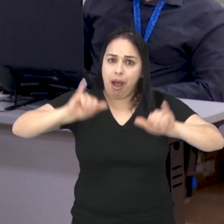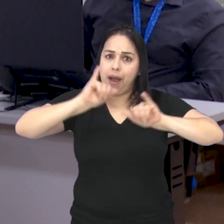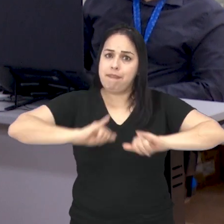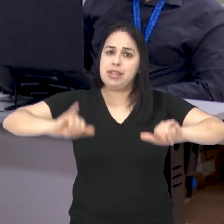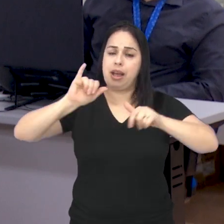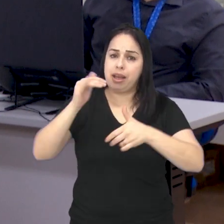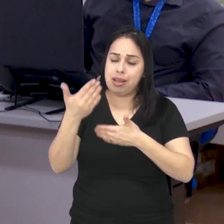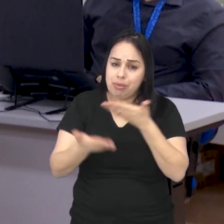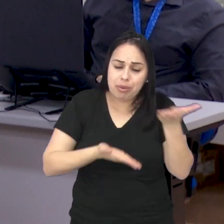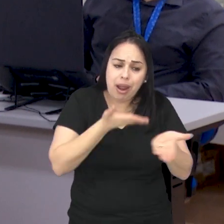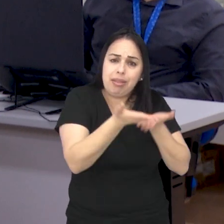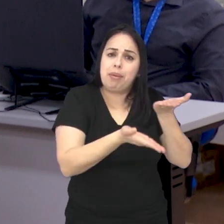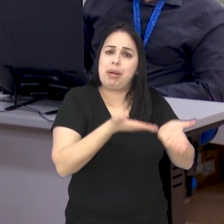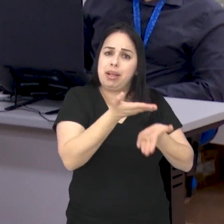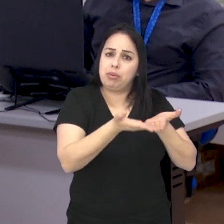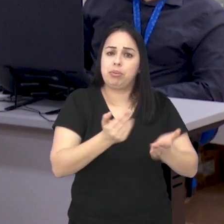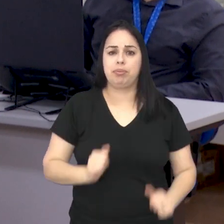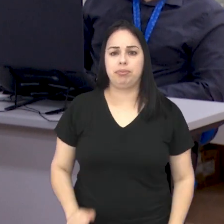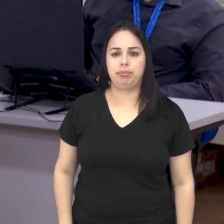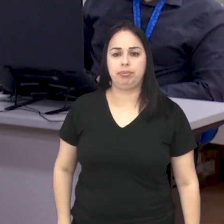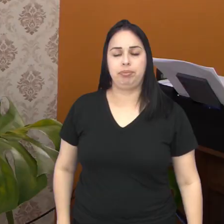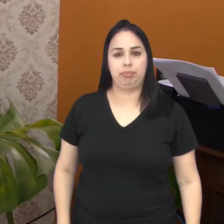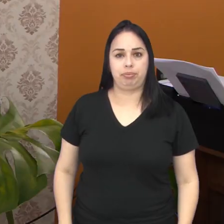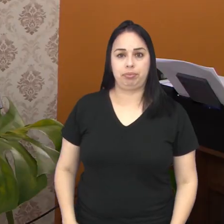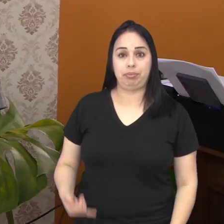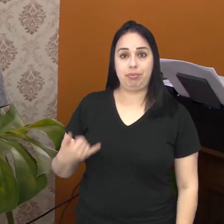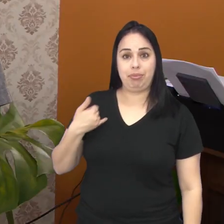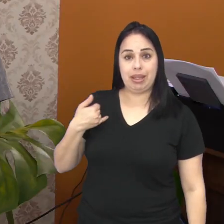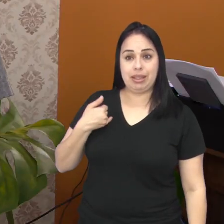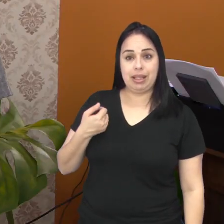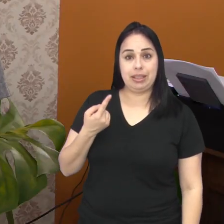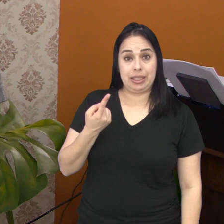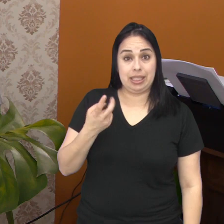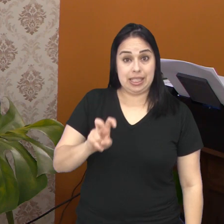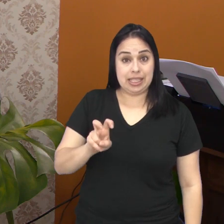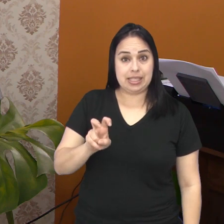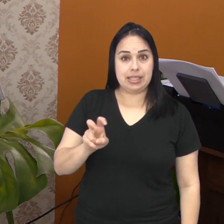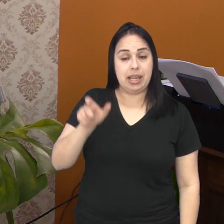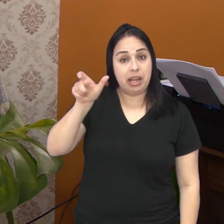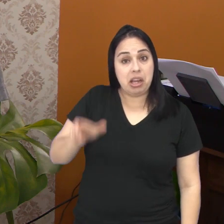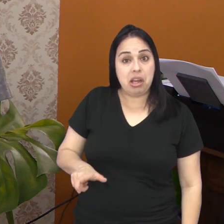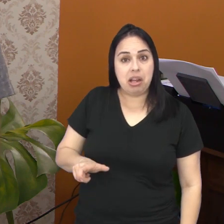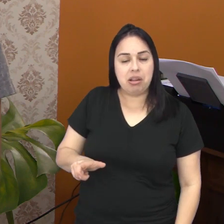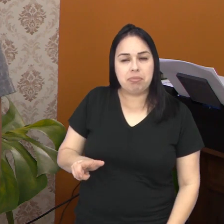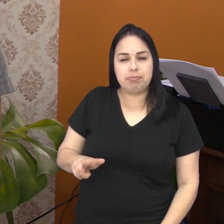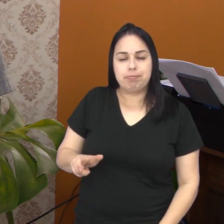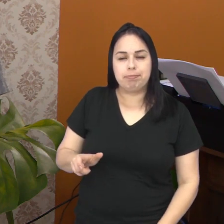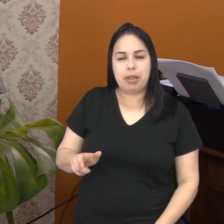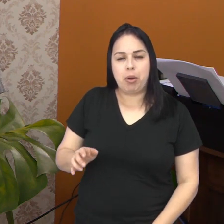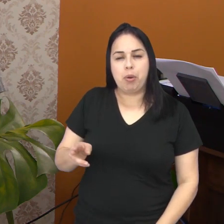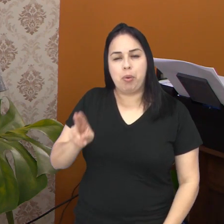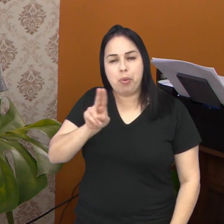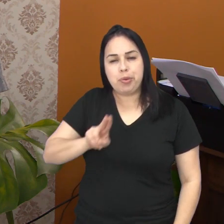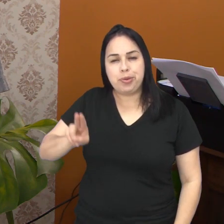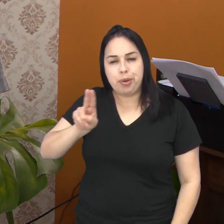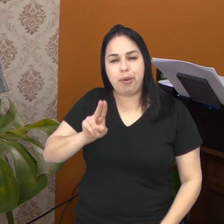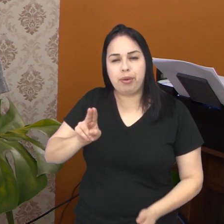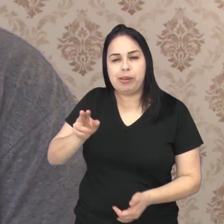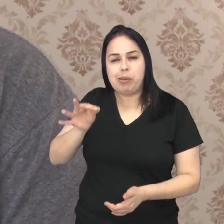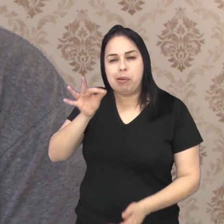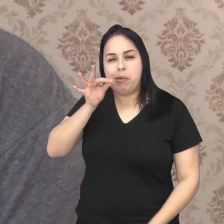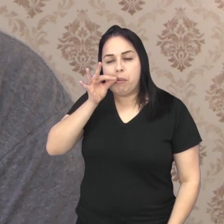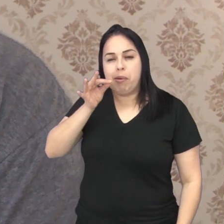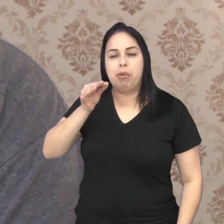para prevenir e tratar a dependência química. Foi aos 15 anos de idade que Valdir teve o primeiro contato com